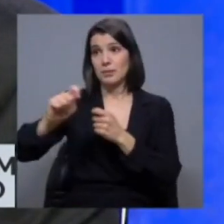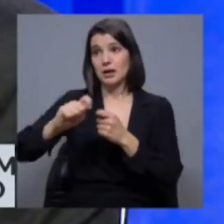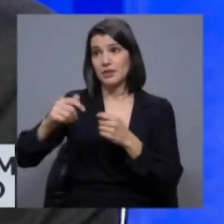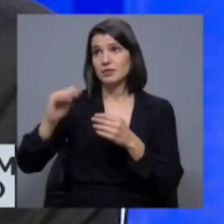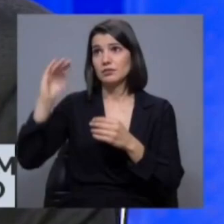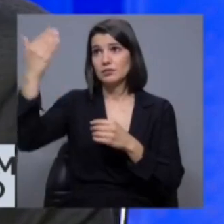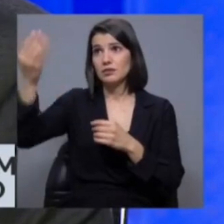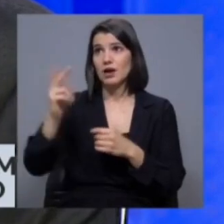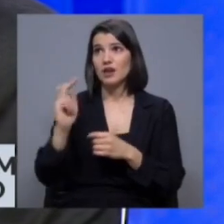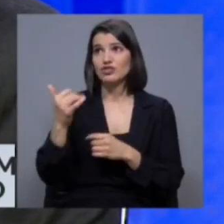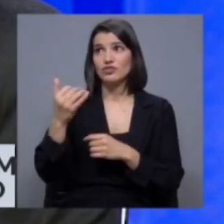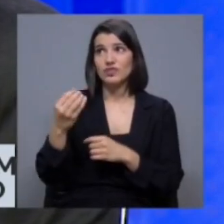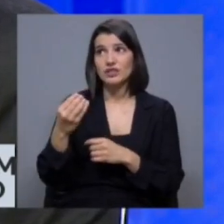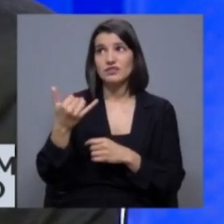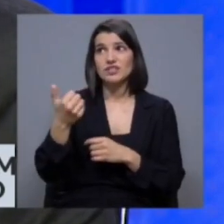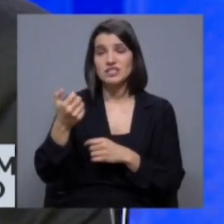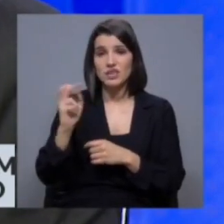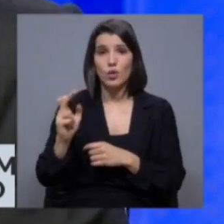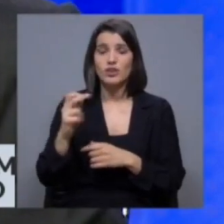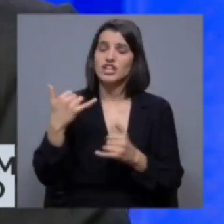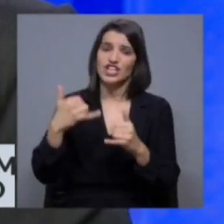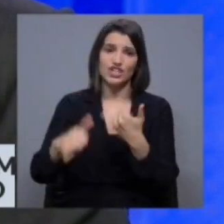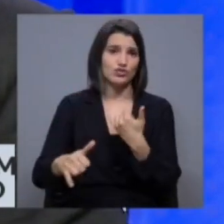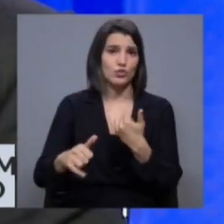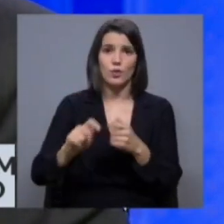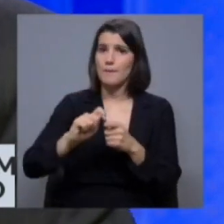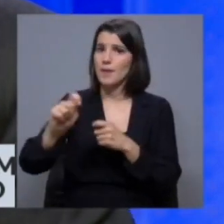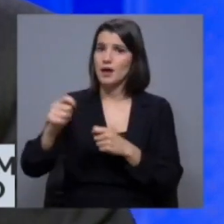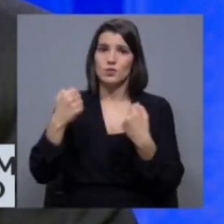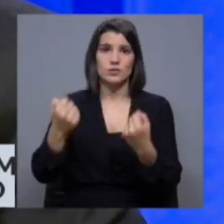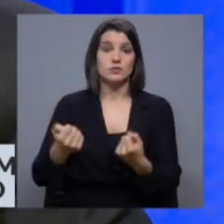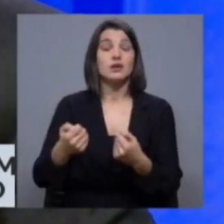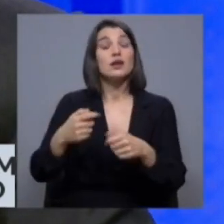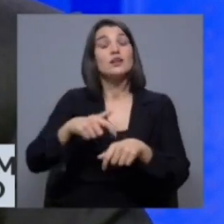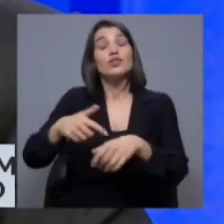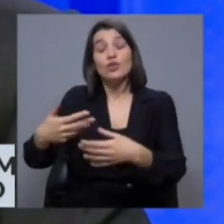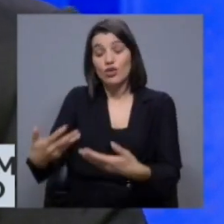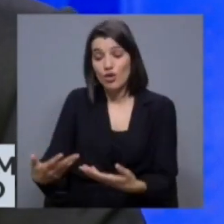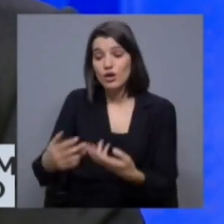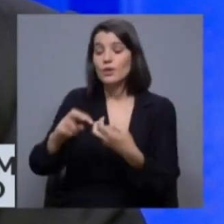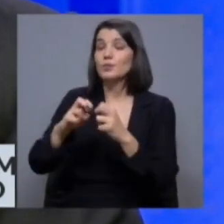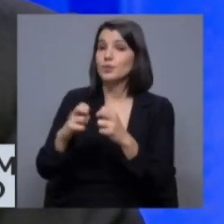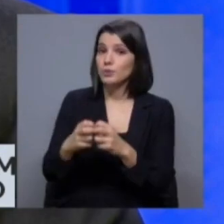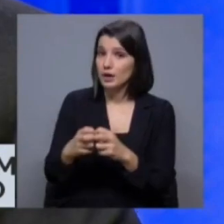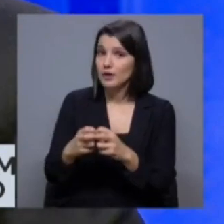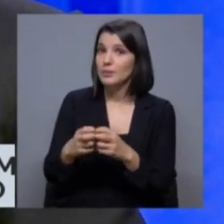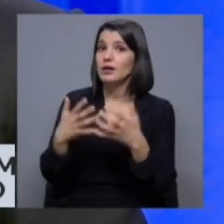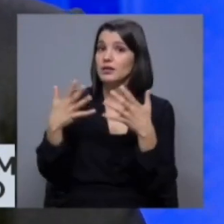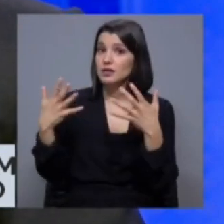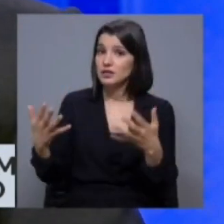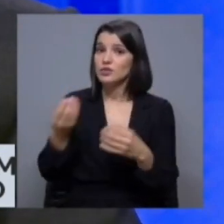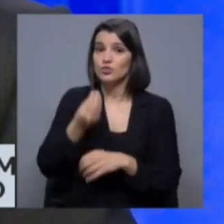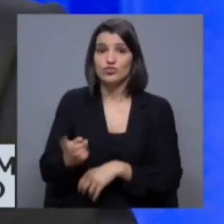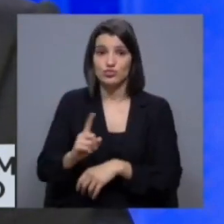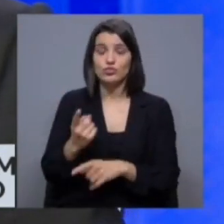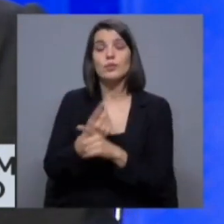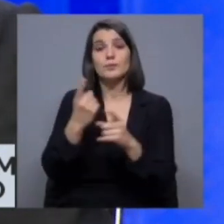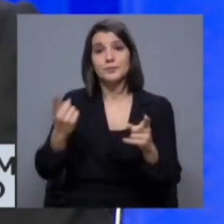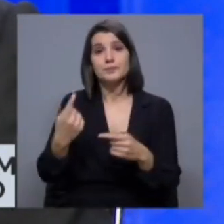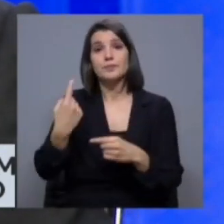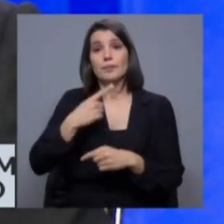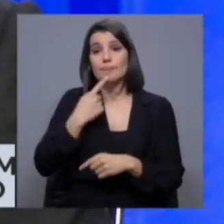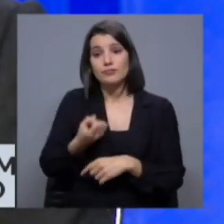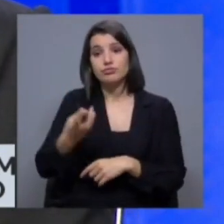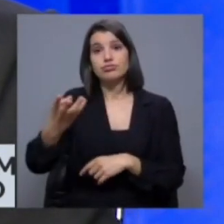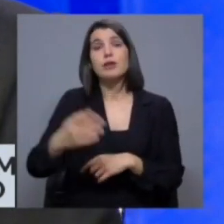daqui por 25 anos estarão em risco EA neste momento e neste momento temos um problema de uma enorme injustiça que temos um conjunto